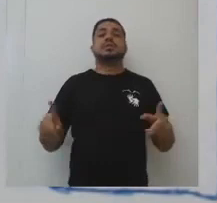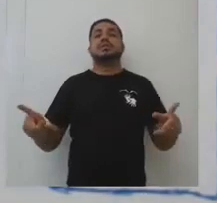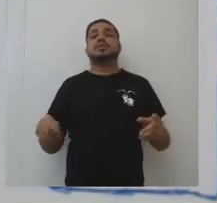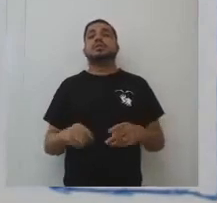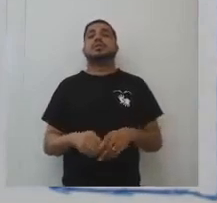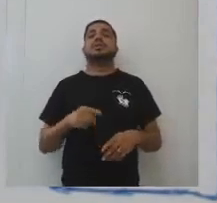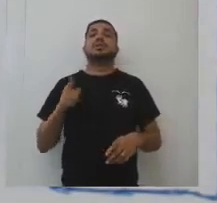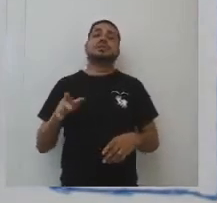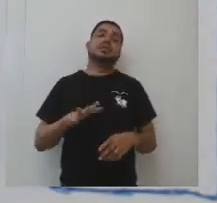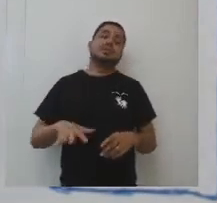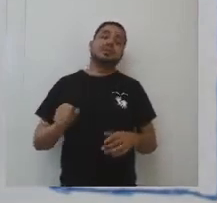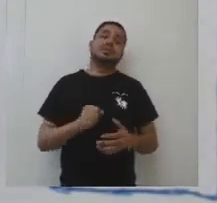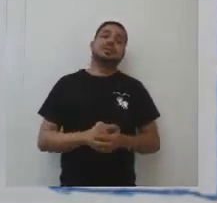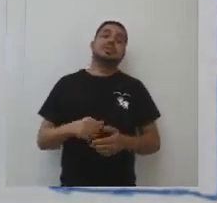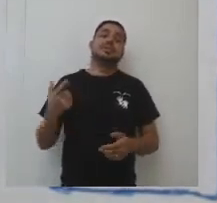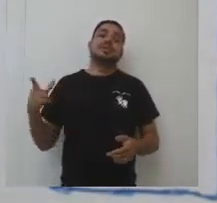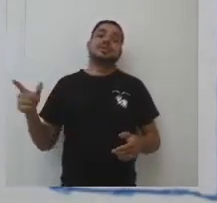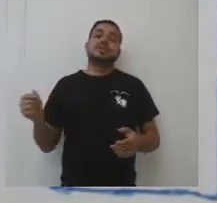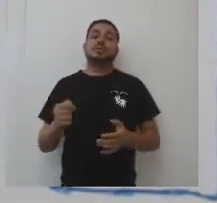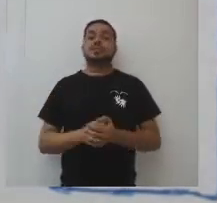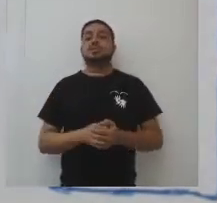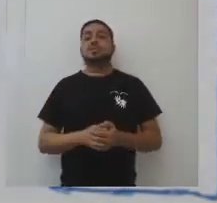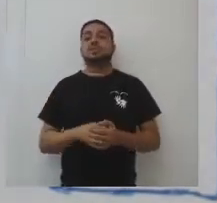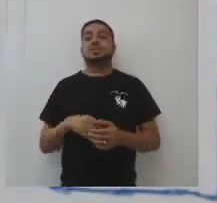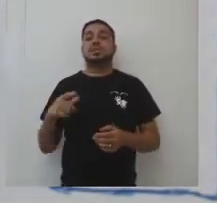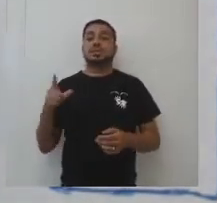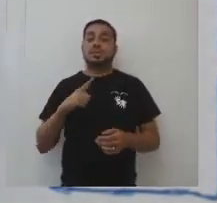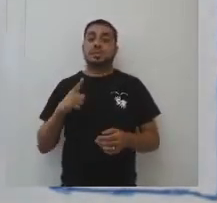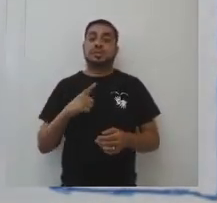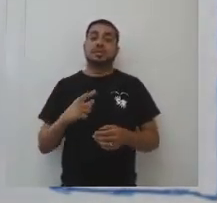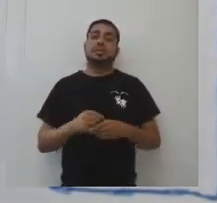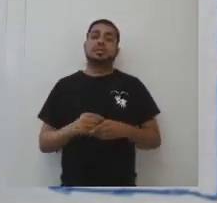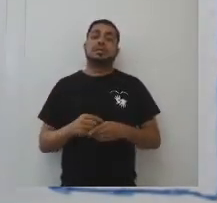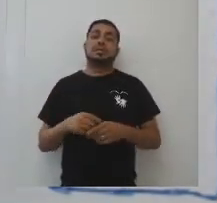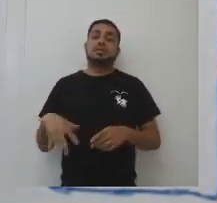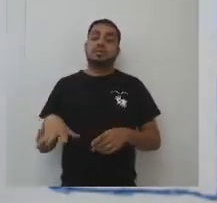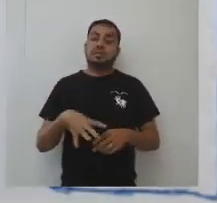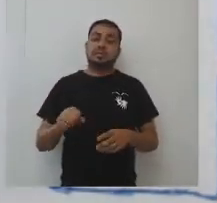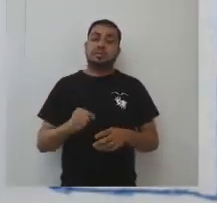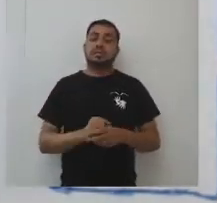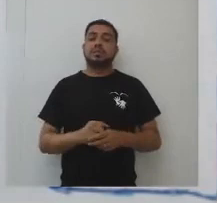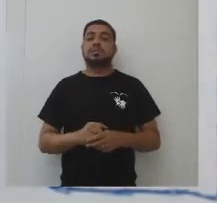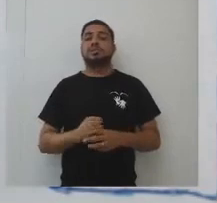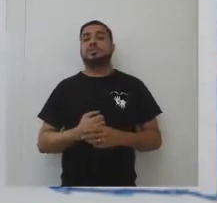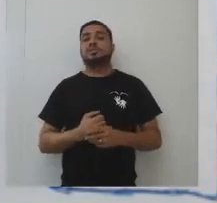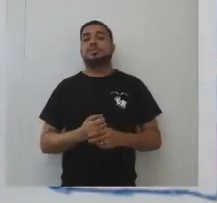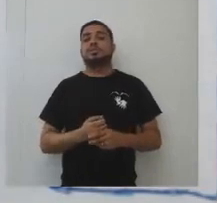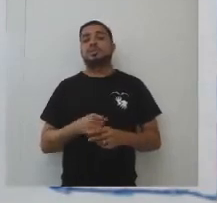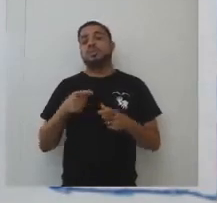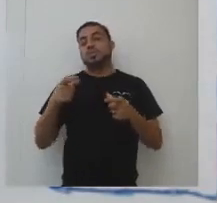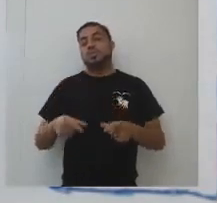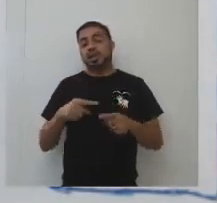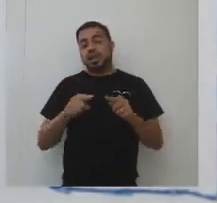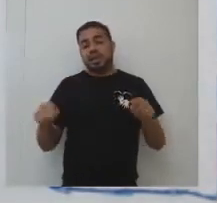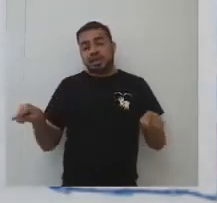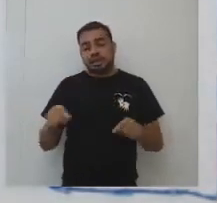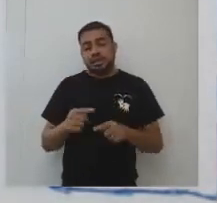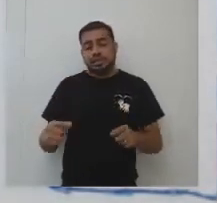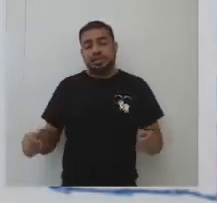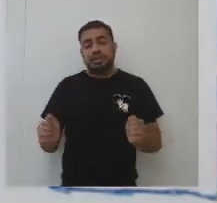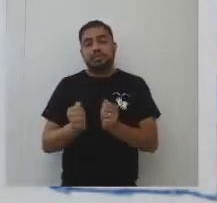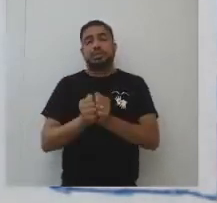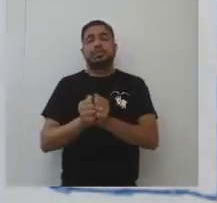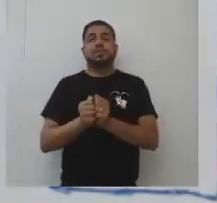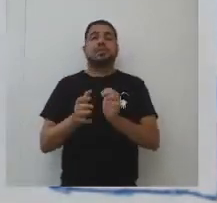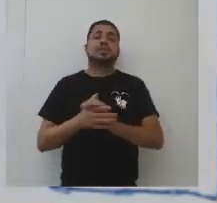essa região e a outra, onde o campo é mais intenso. O campo seria mais intenso onde as linhas estão mais próximas.